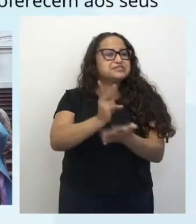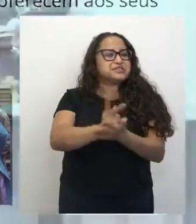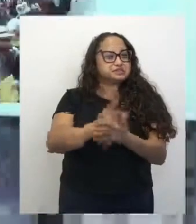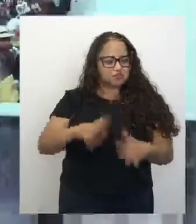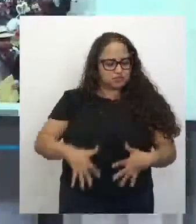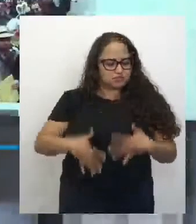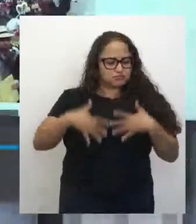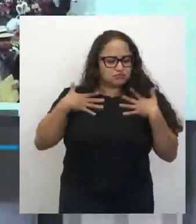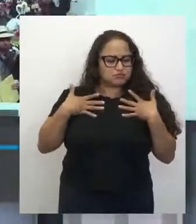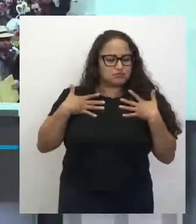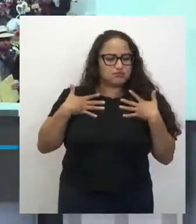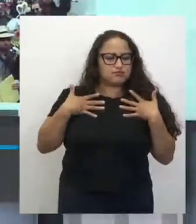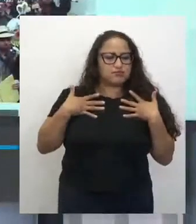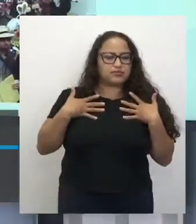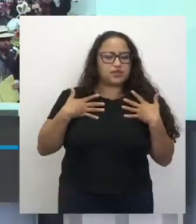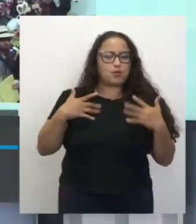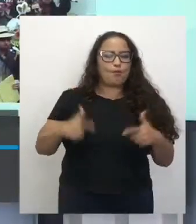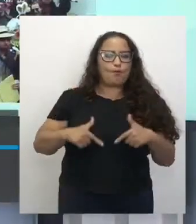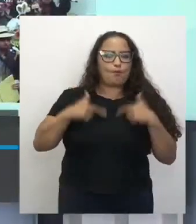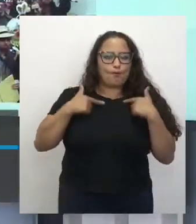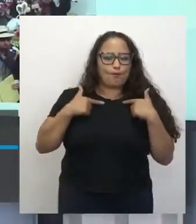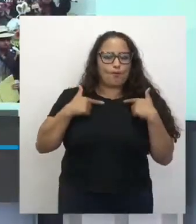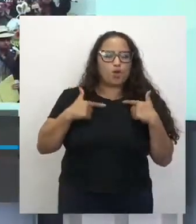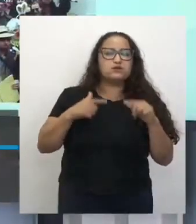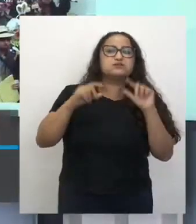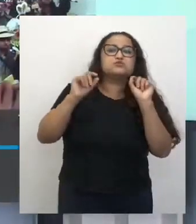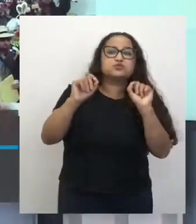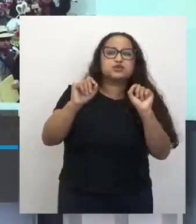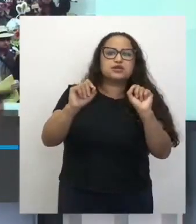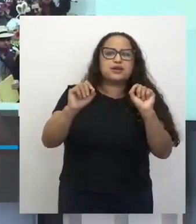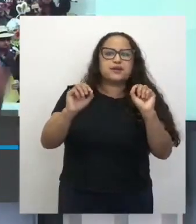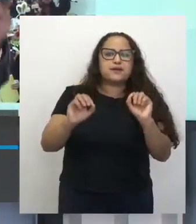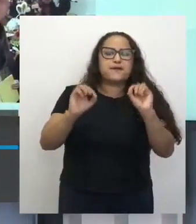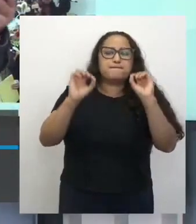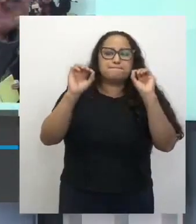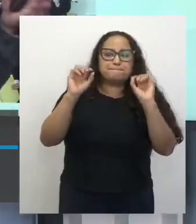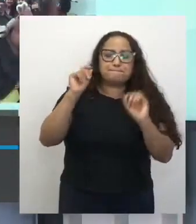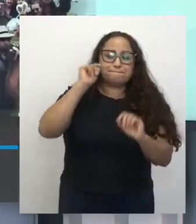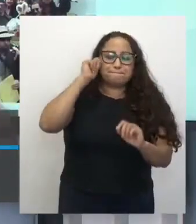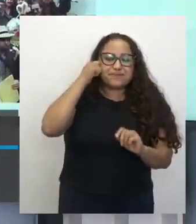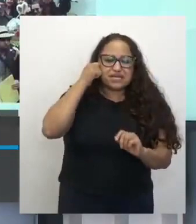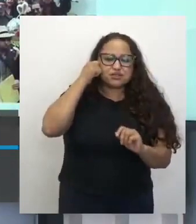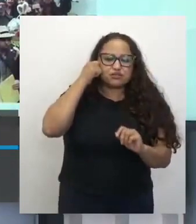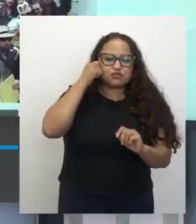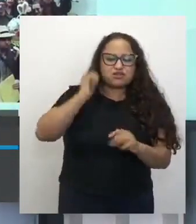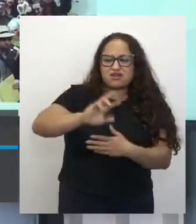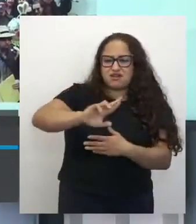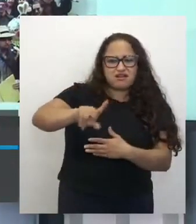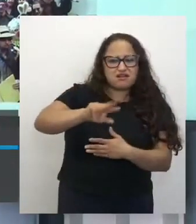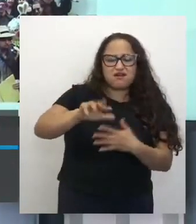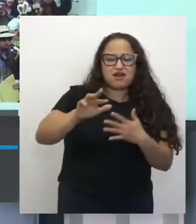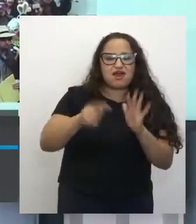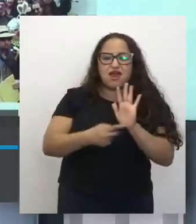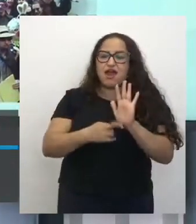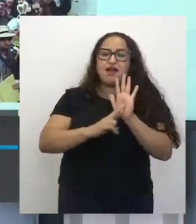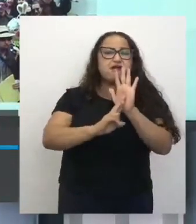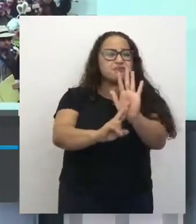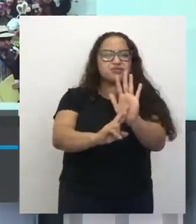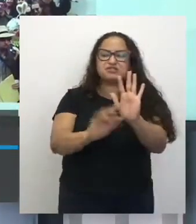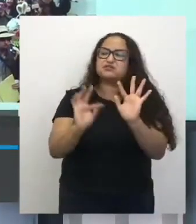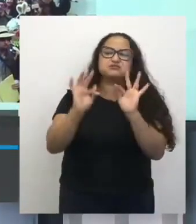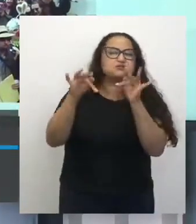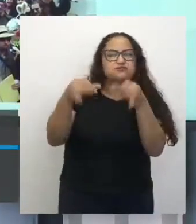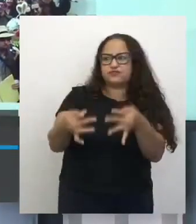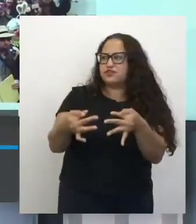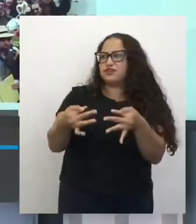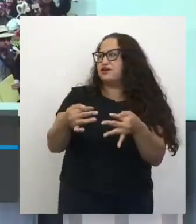roupas neutras, trajes geralmente pretos, porque é uma leitura dramática, não é mesmo a representação final, com todo o figurino e cenário